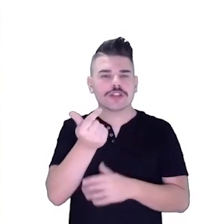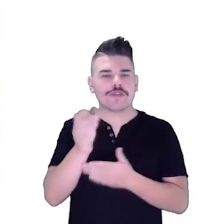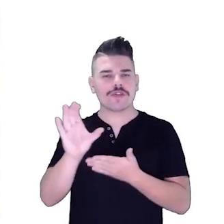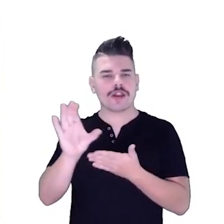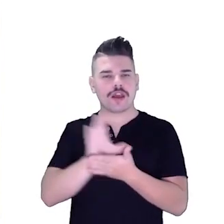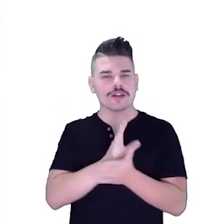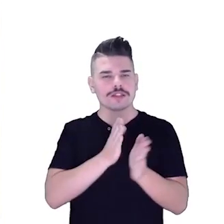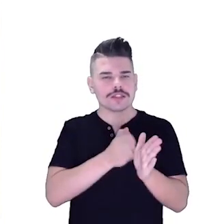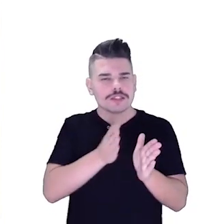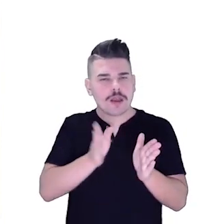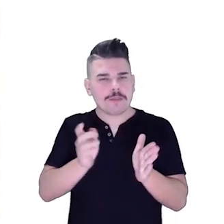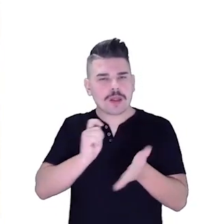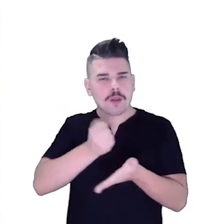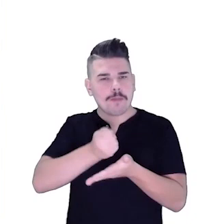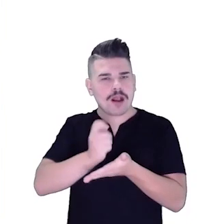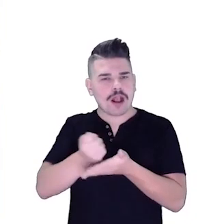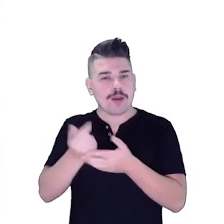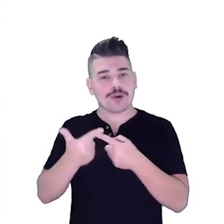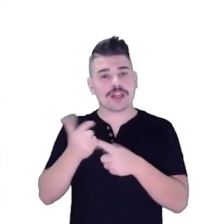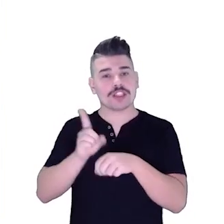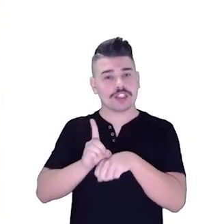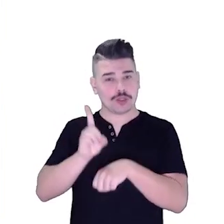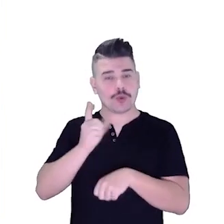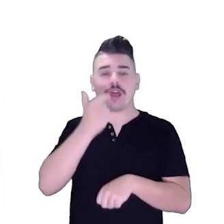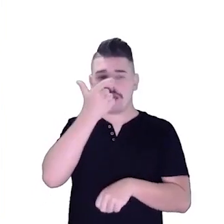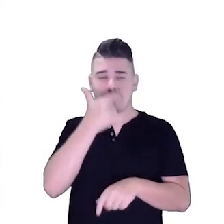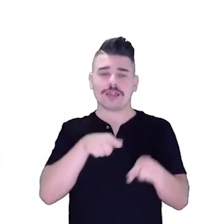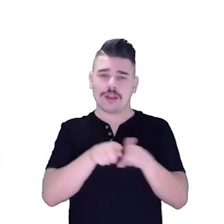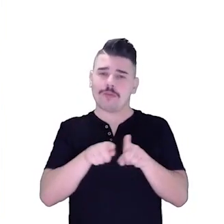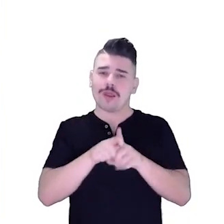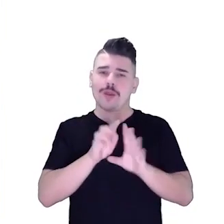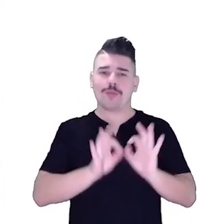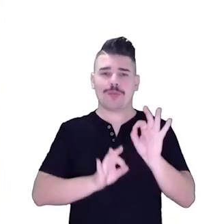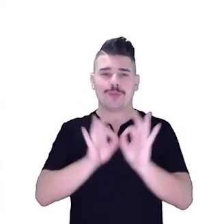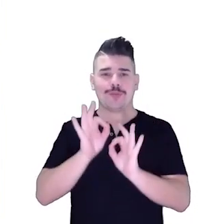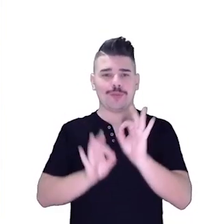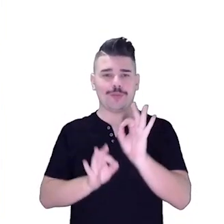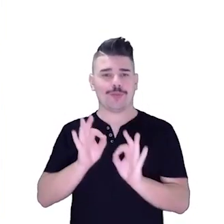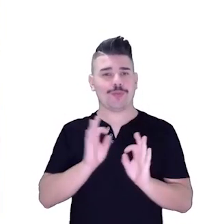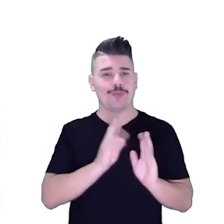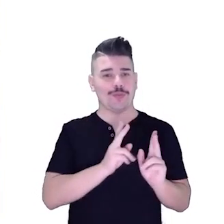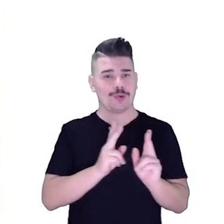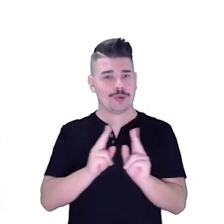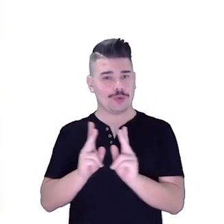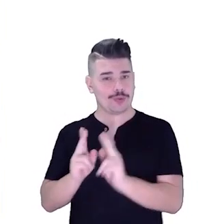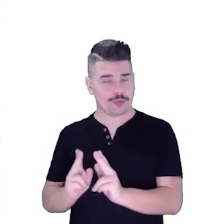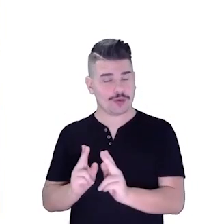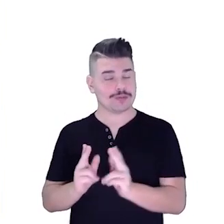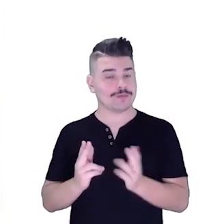né? Além de diretora, ela também é produtora, e que conseguir